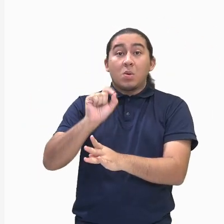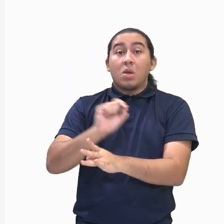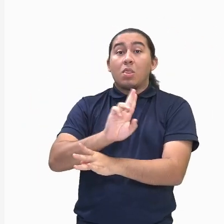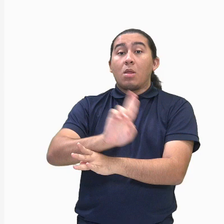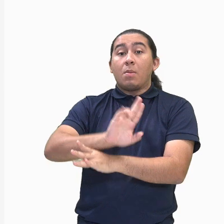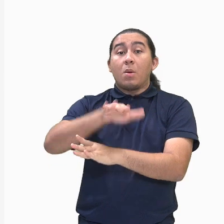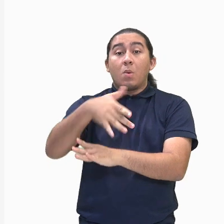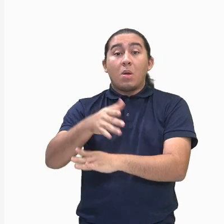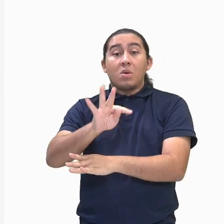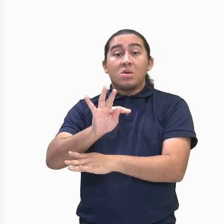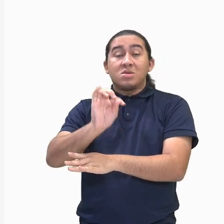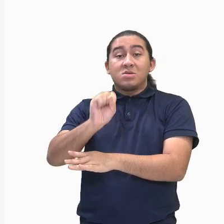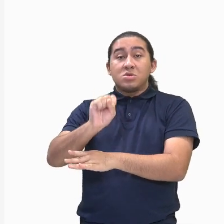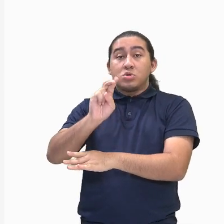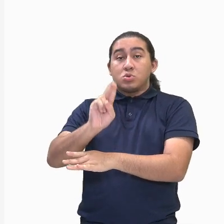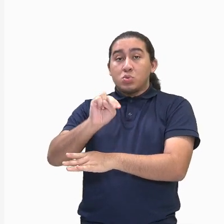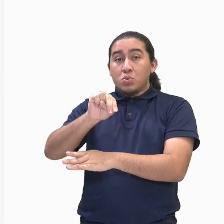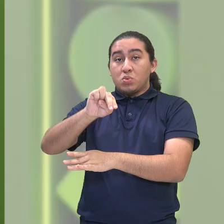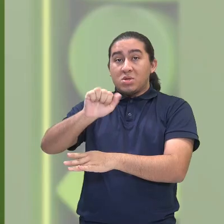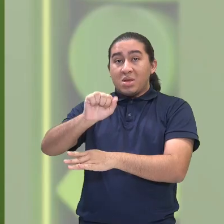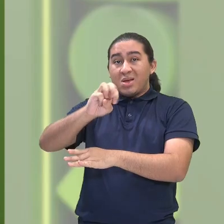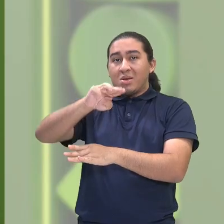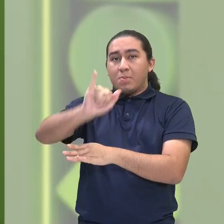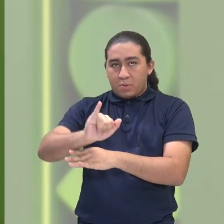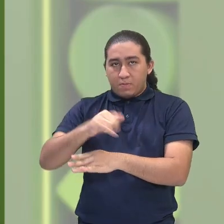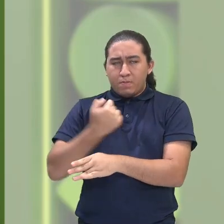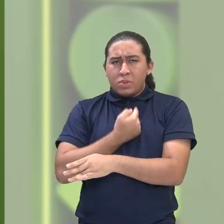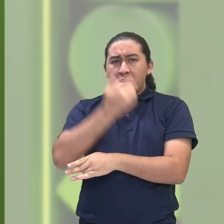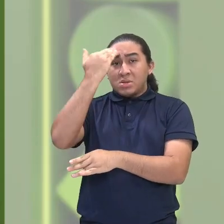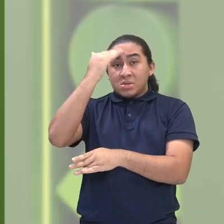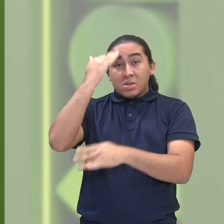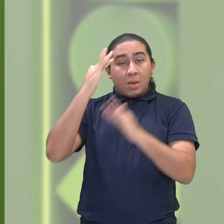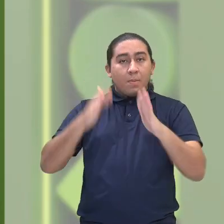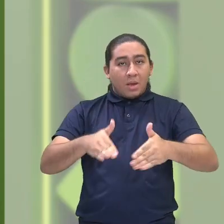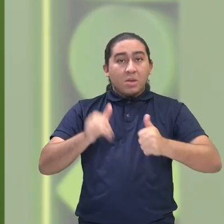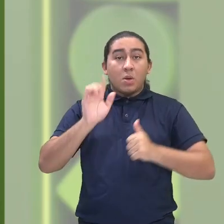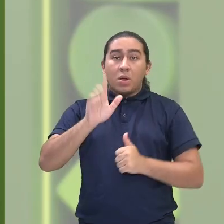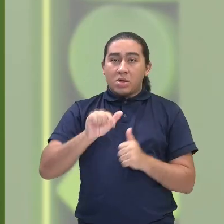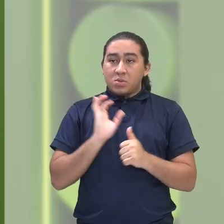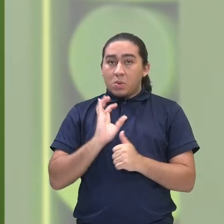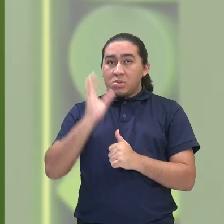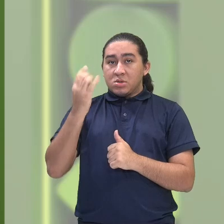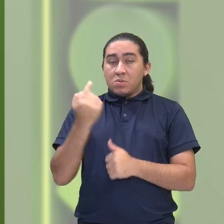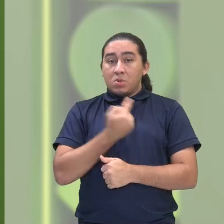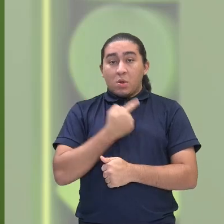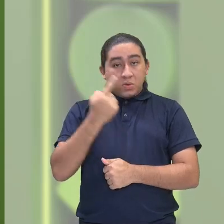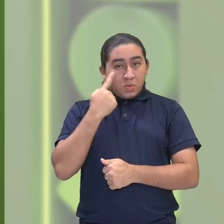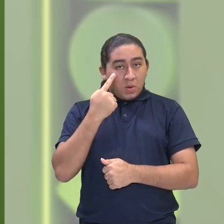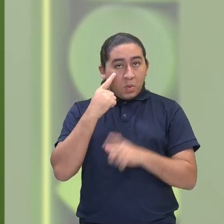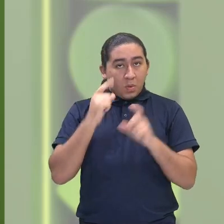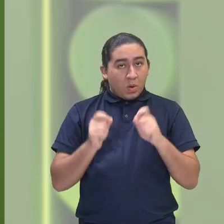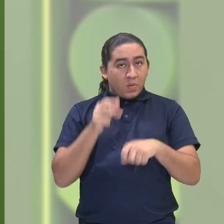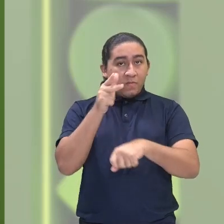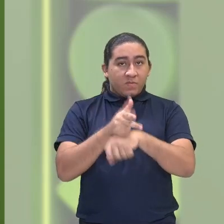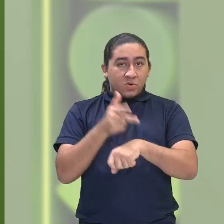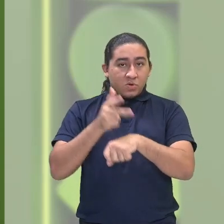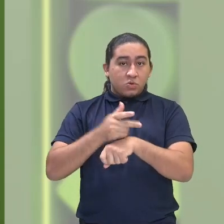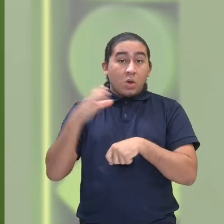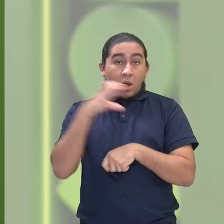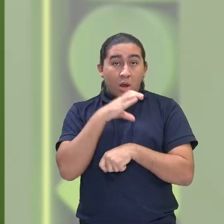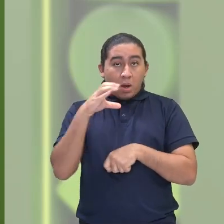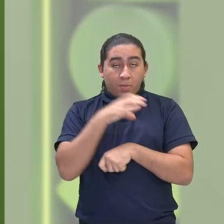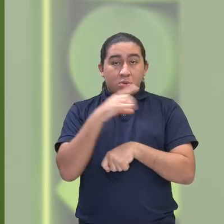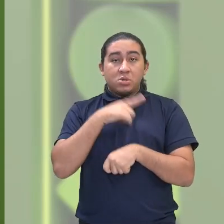chamadas tsunamis. E para a gente compreender um pouco mais sobre os tsunamis, né, a gente vai observar um vídeo ali com uma